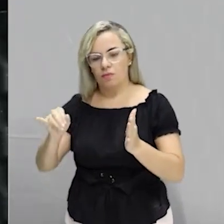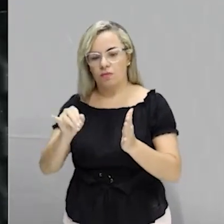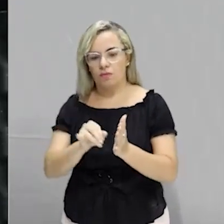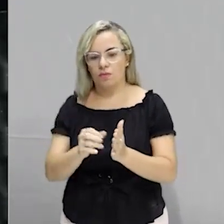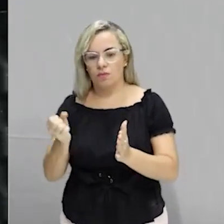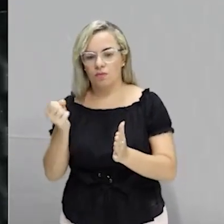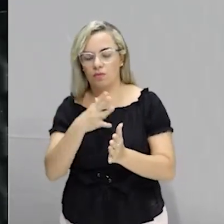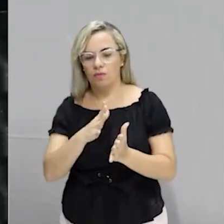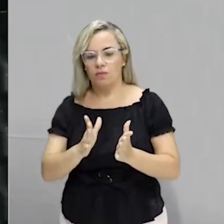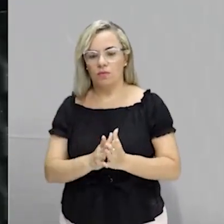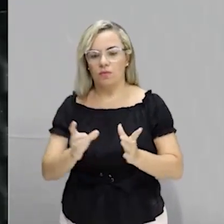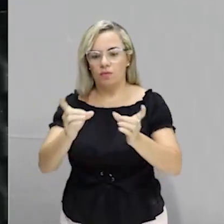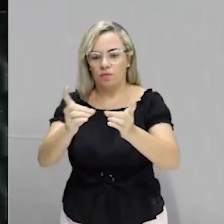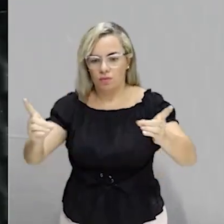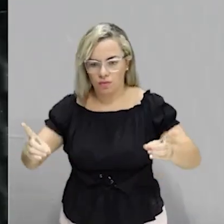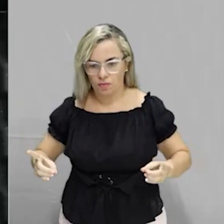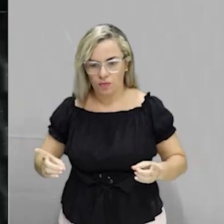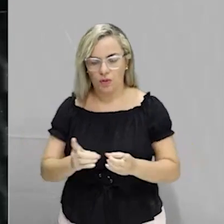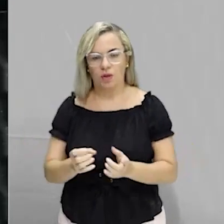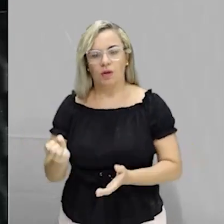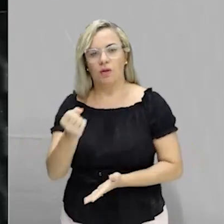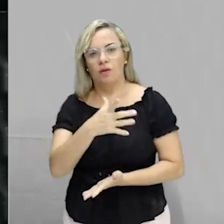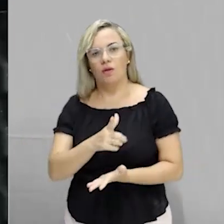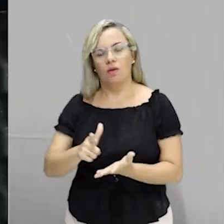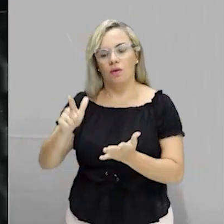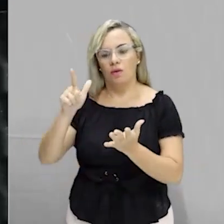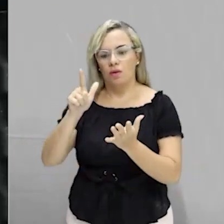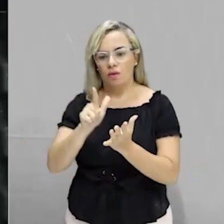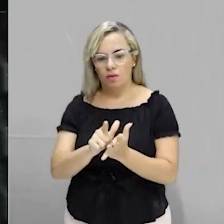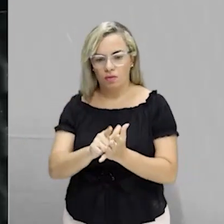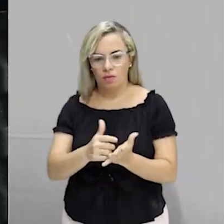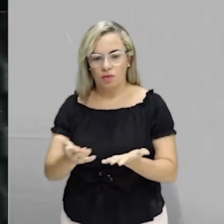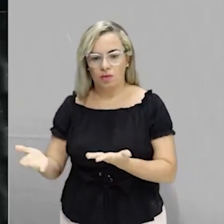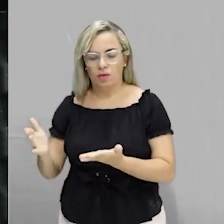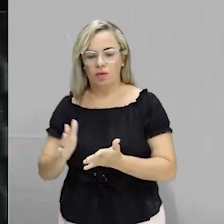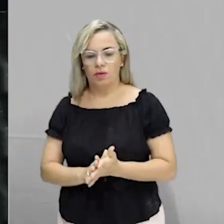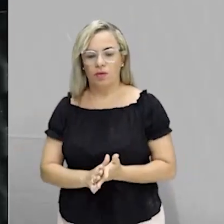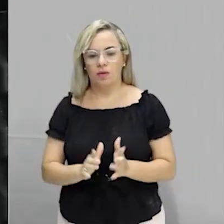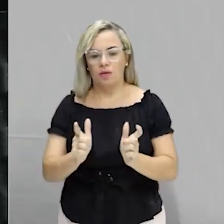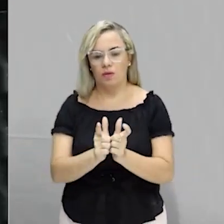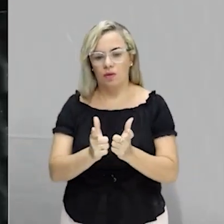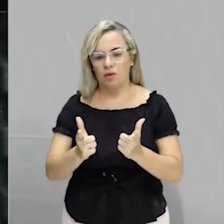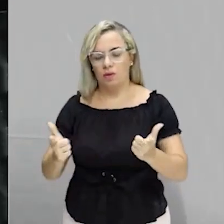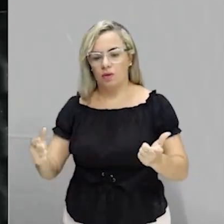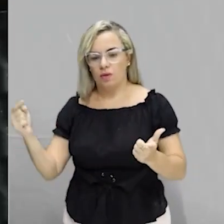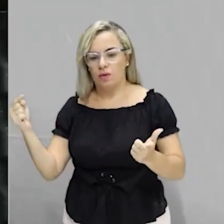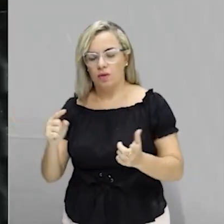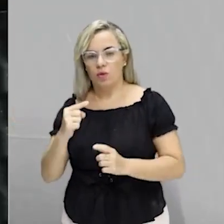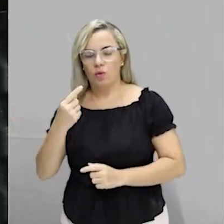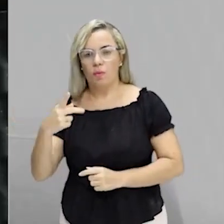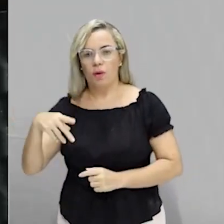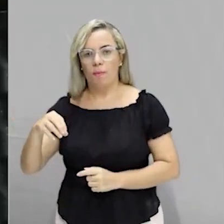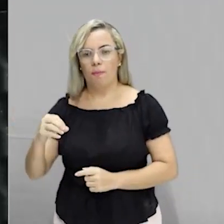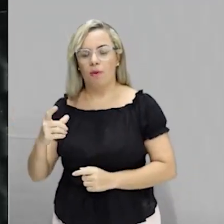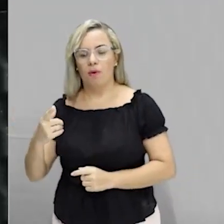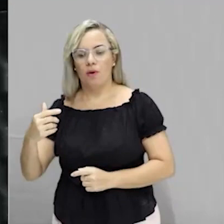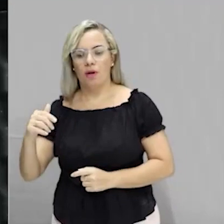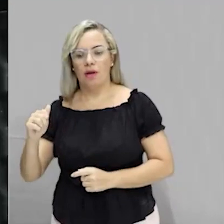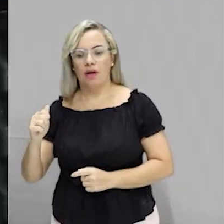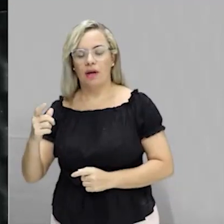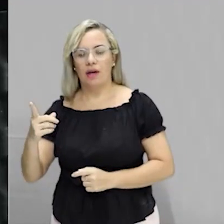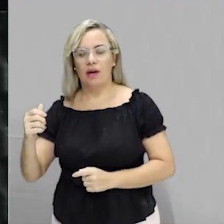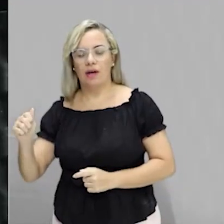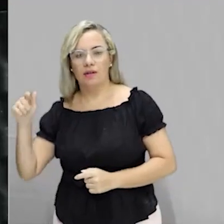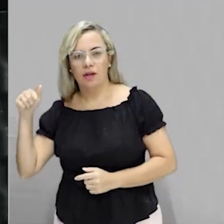as dimensões da nova folha. Perceba que lá na largura, no enunciado, foi falado que é adicionado 1 polegada, né, ao valor